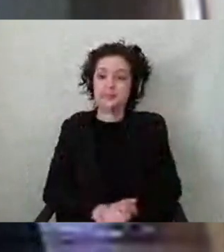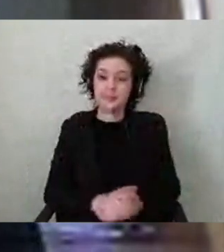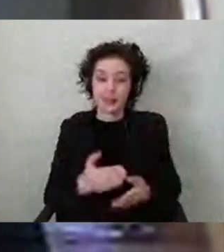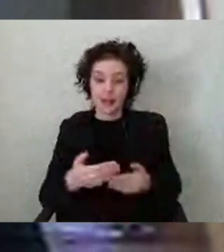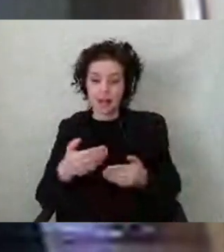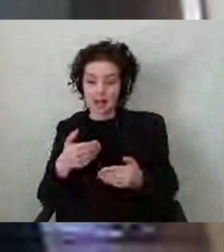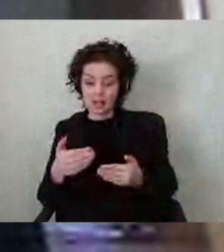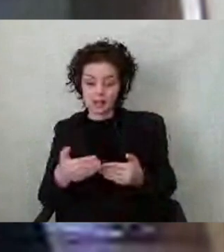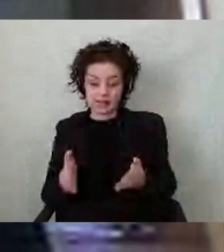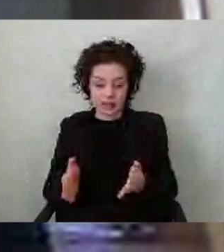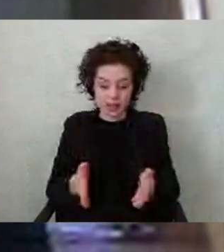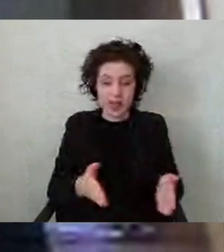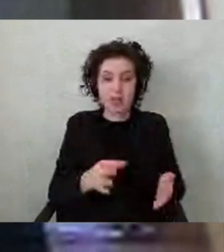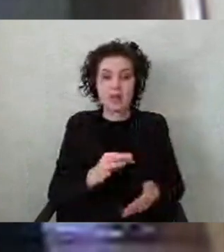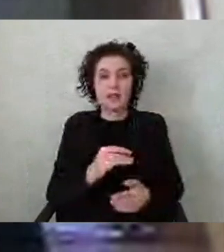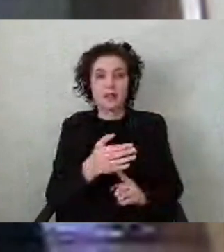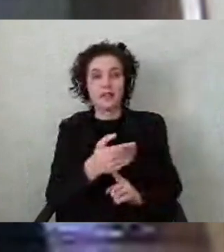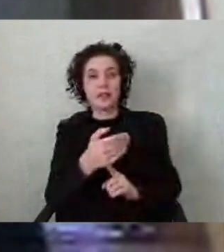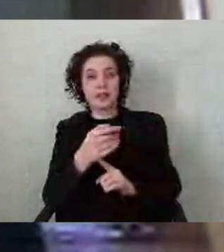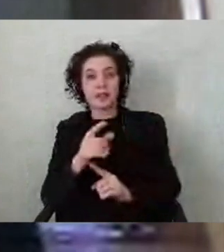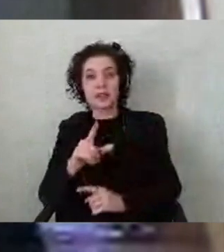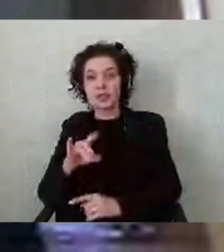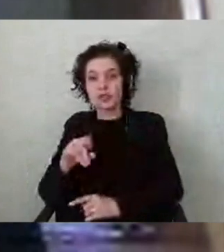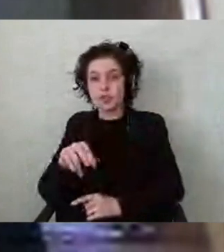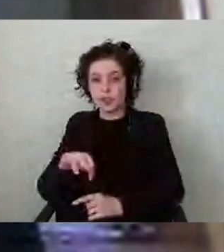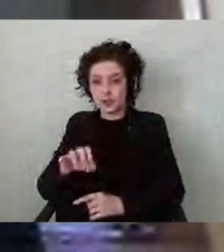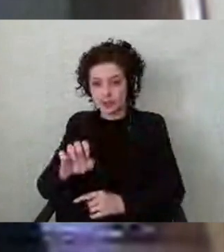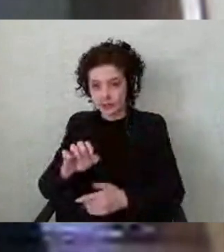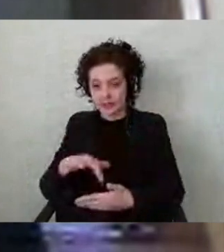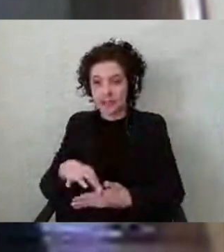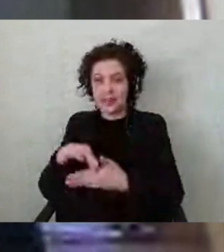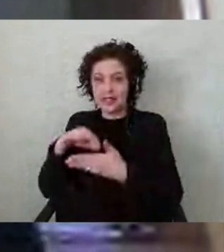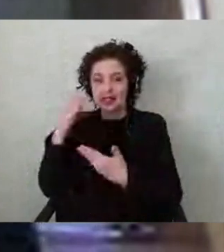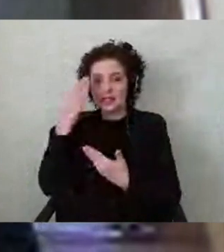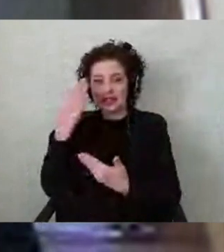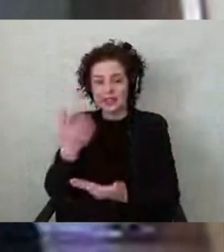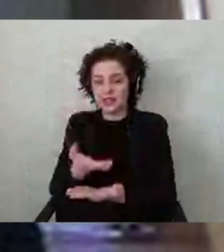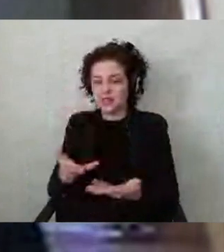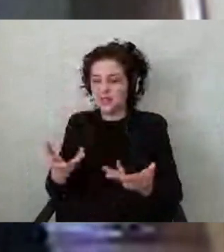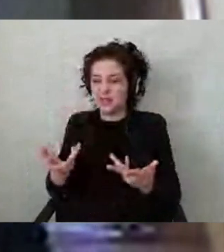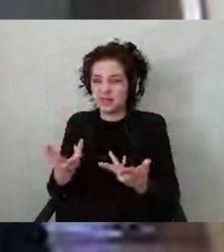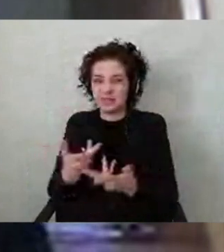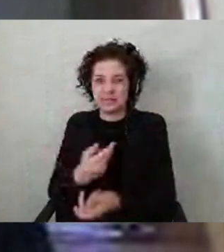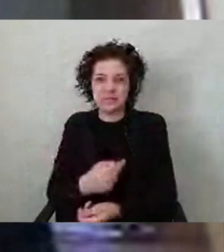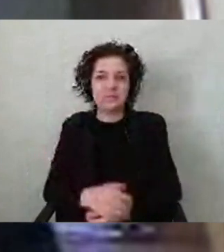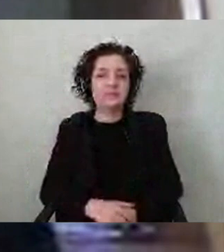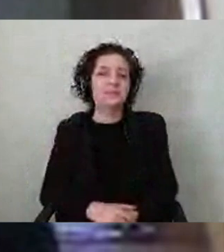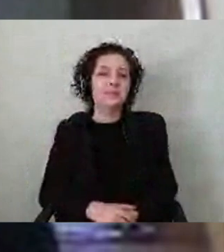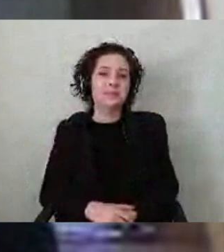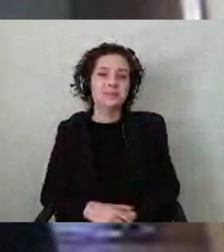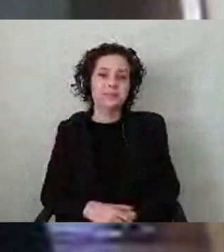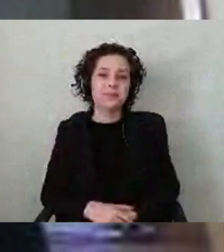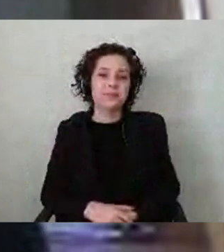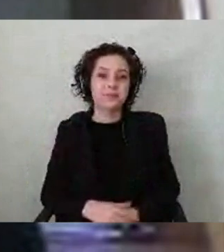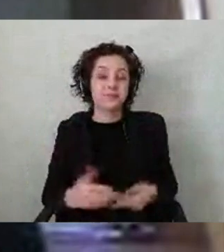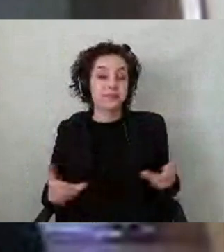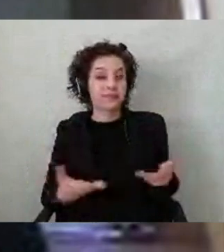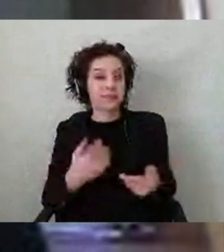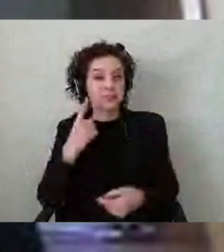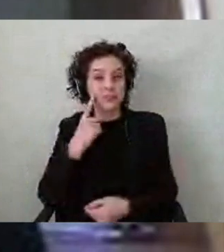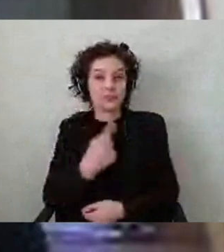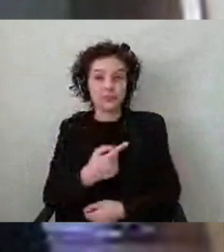TI, liderada pela Lidiane, os nossos agradecimentos. Vocês têm sido incríveis. Hoje, dia 17 de julho